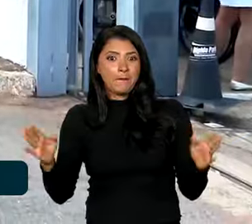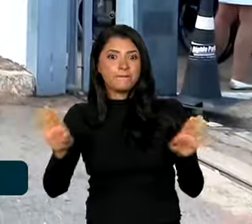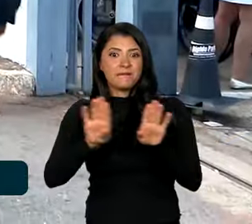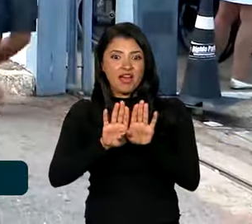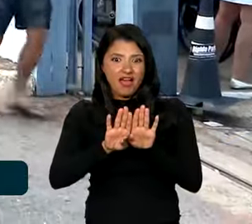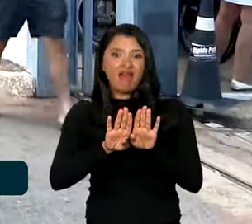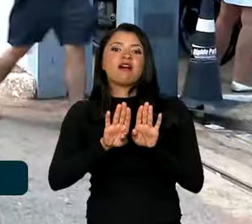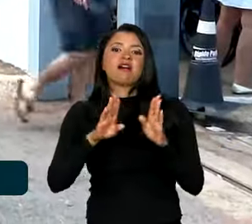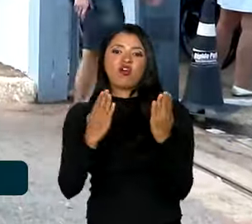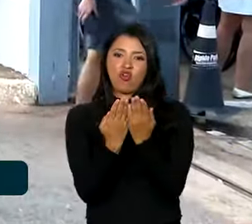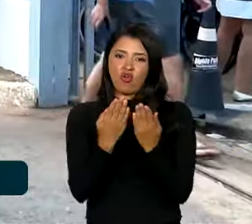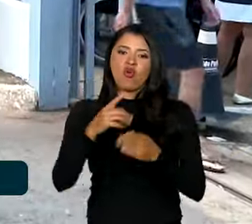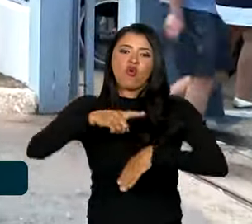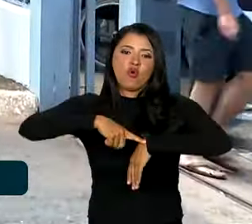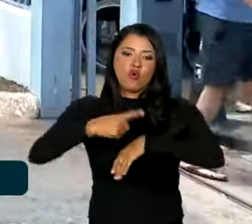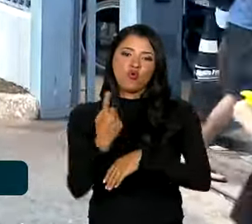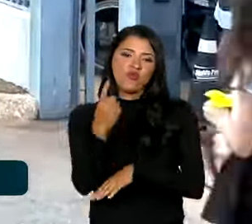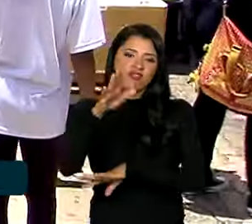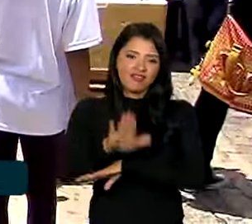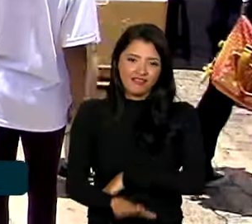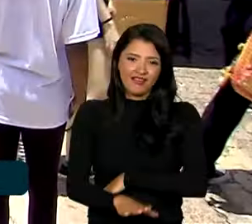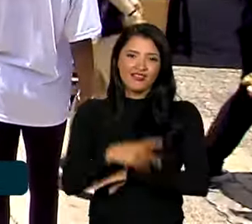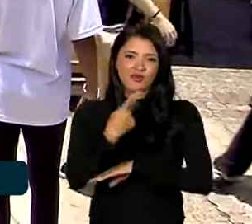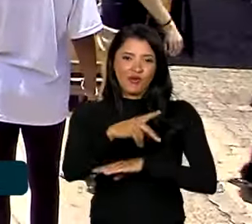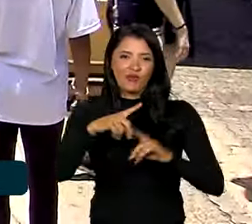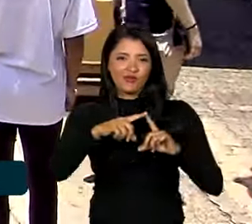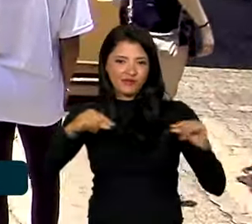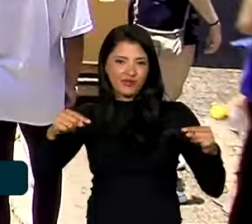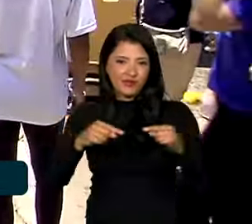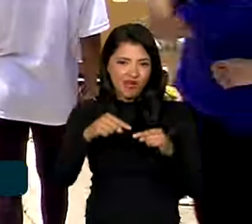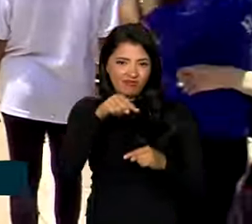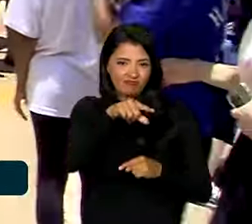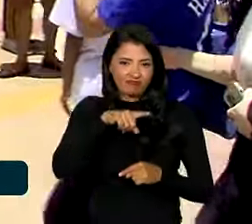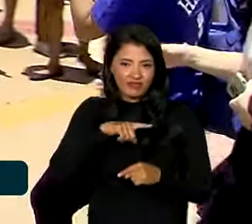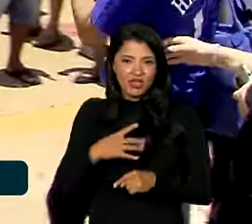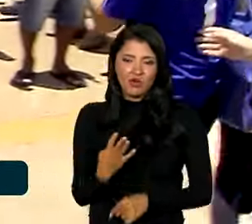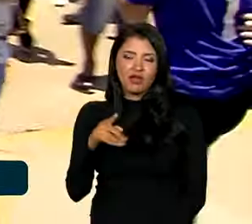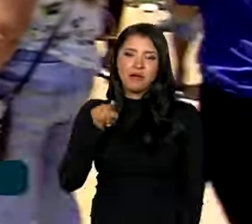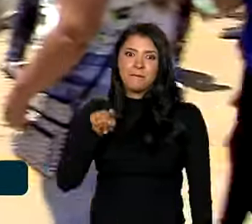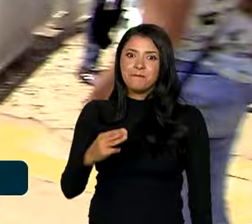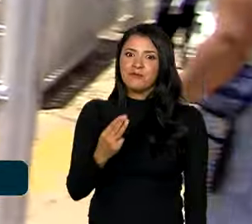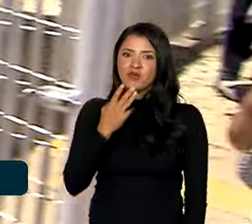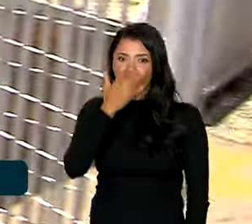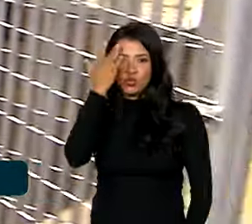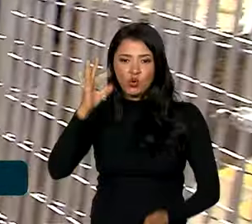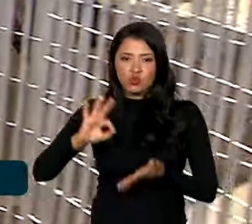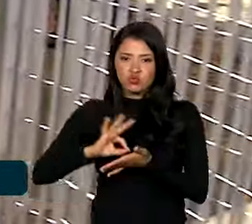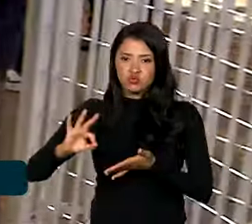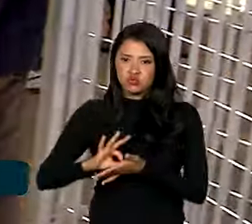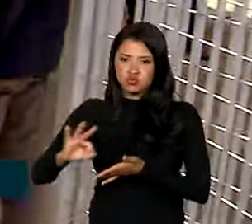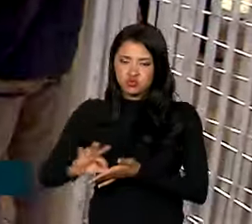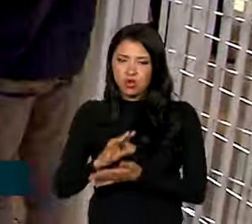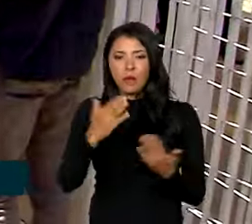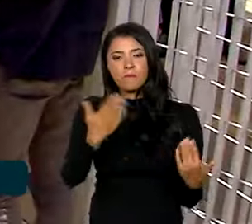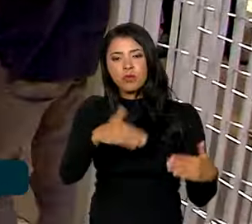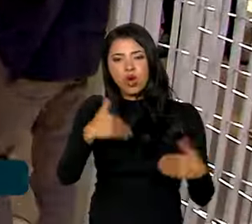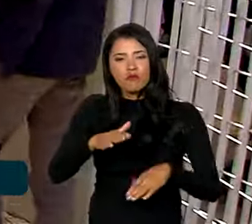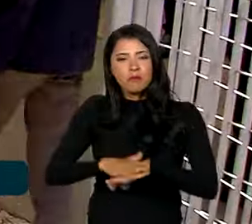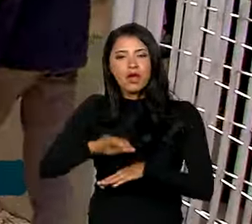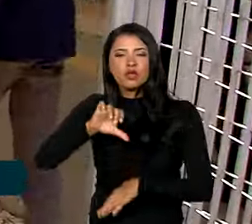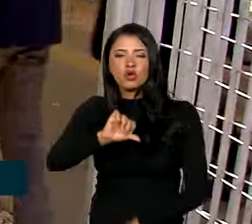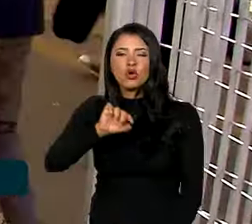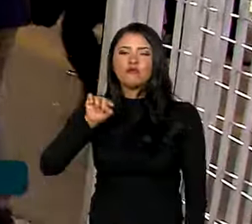à 1 da tarde horário de Brasília com quase 4 milhões de inscritos O exame foi aplicado em mais de